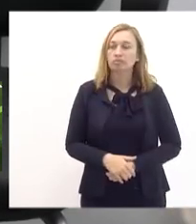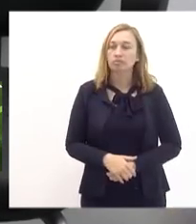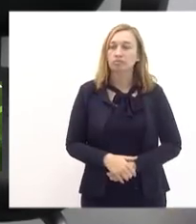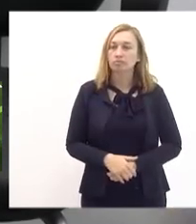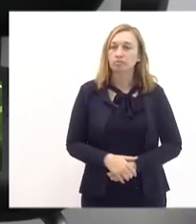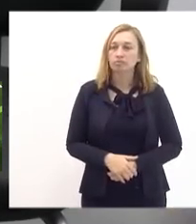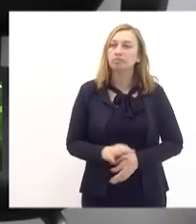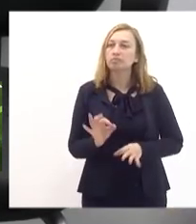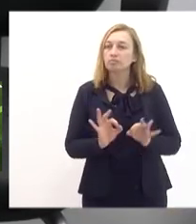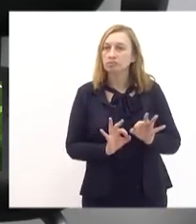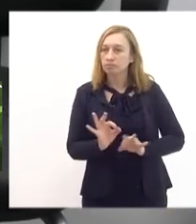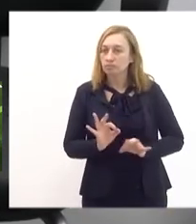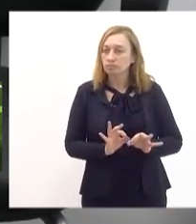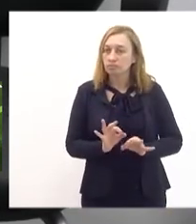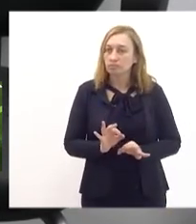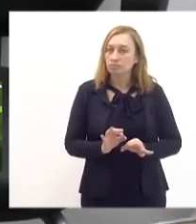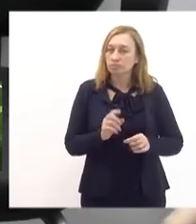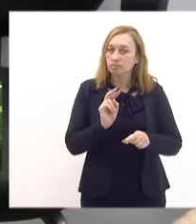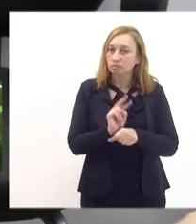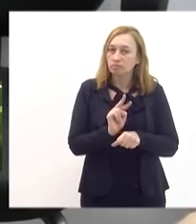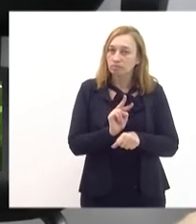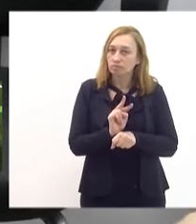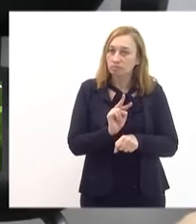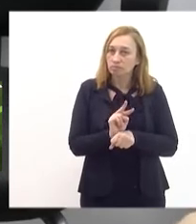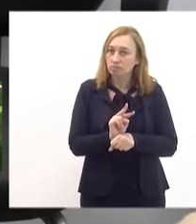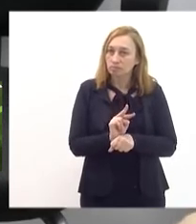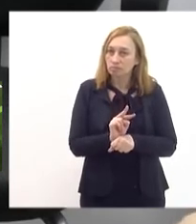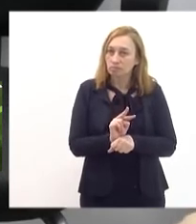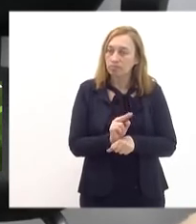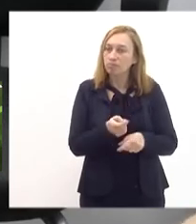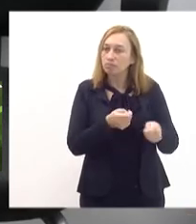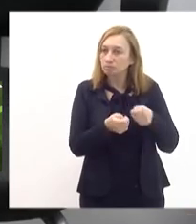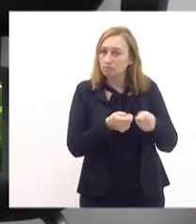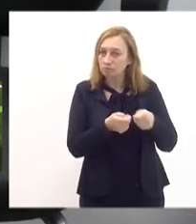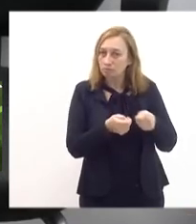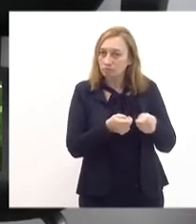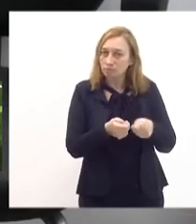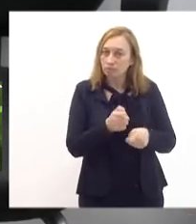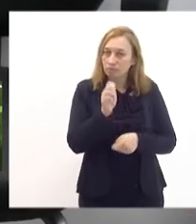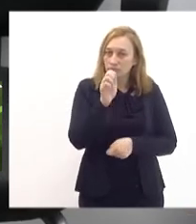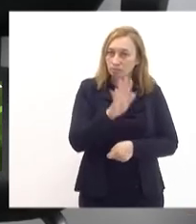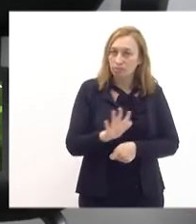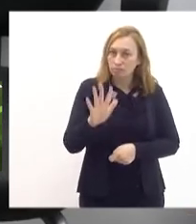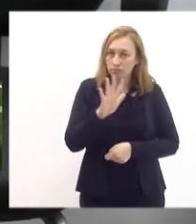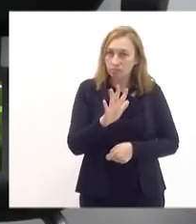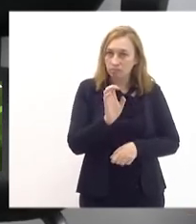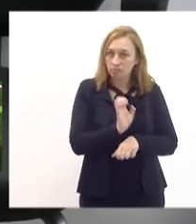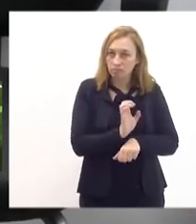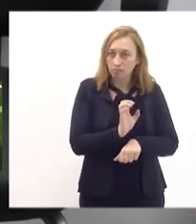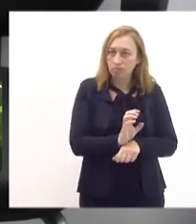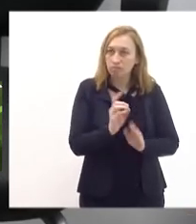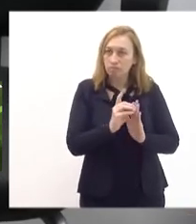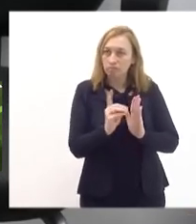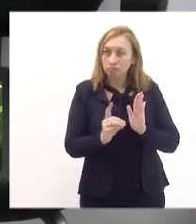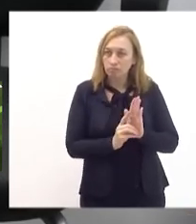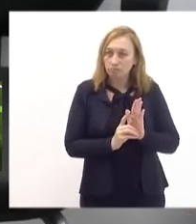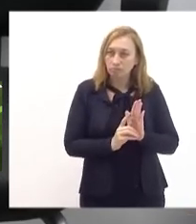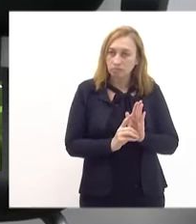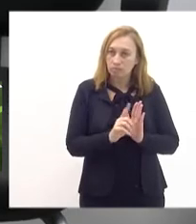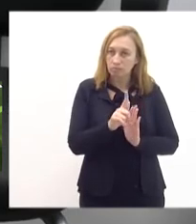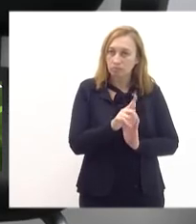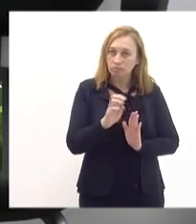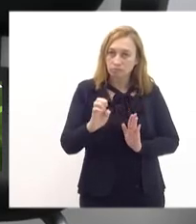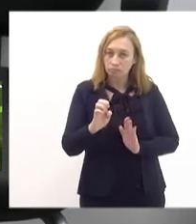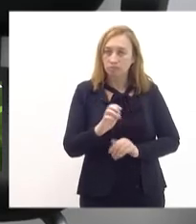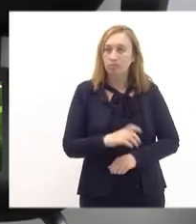seus programas. Eles são monitorados pela Controladoria Geral do Estado, pelo decreto CGE, incumbe a